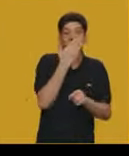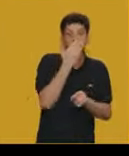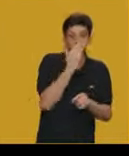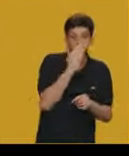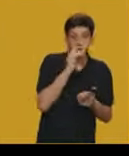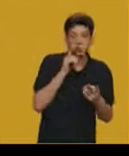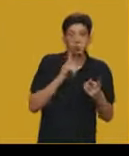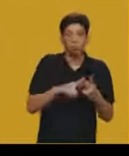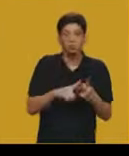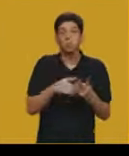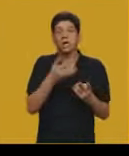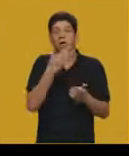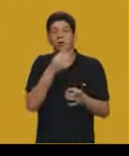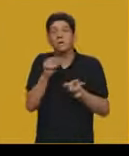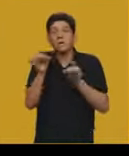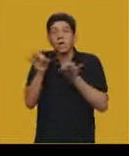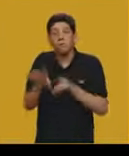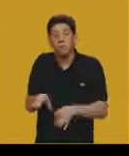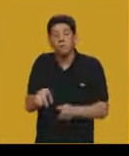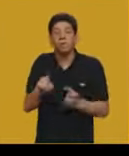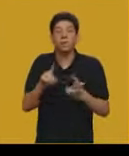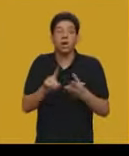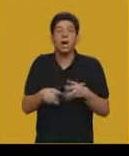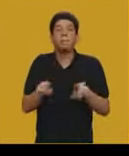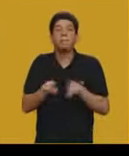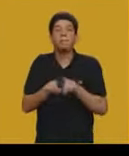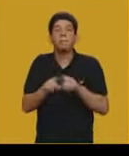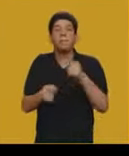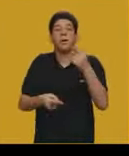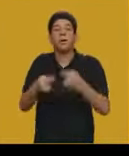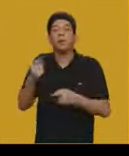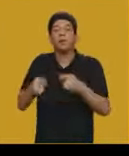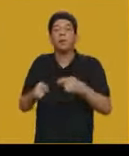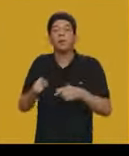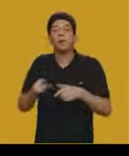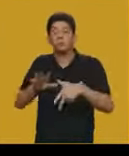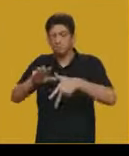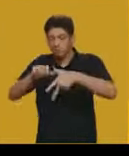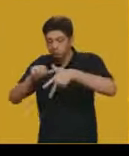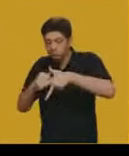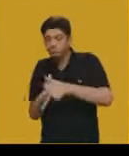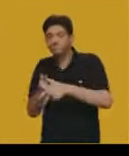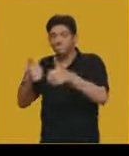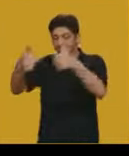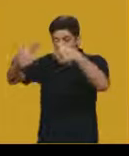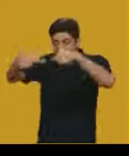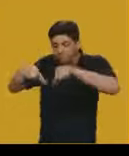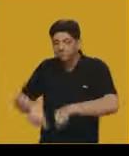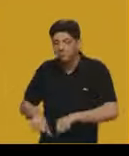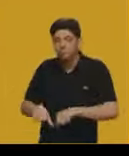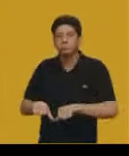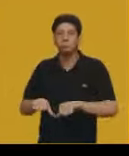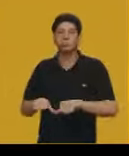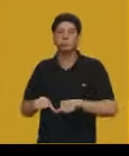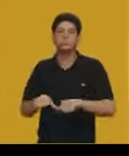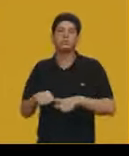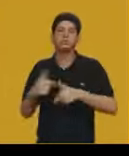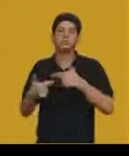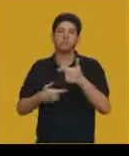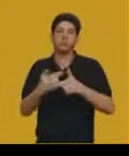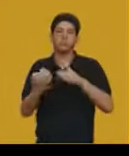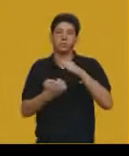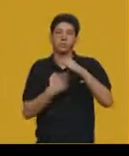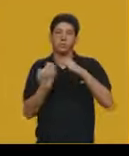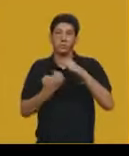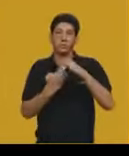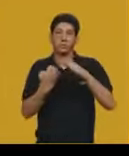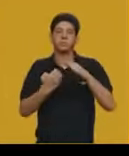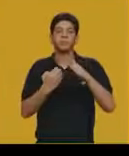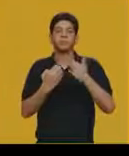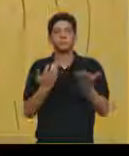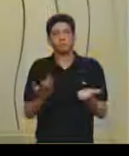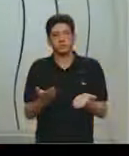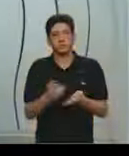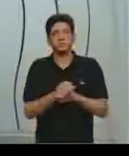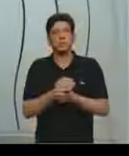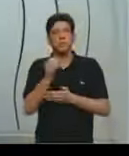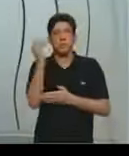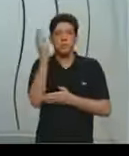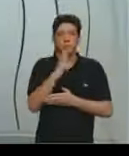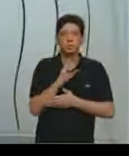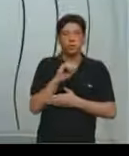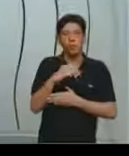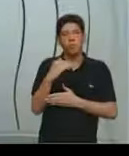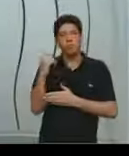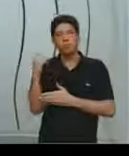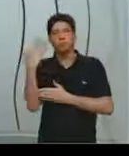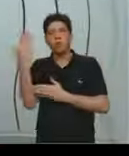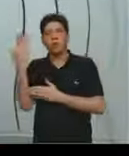os bandidos que é o político vigarista pilantra corrupto e lacaio das empresas nacionais e multinacionais então ele